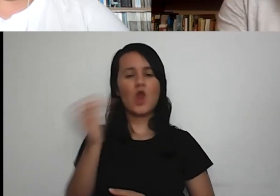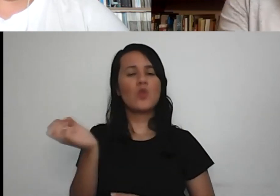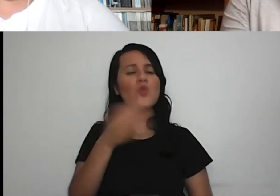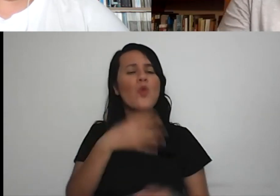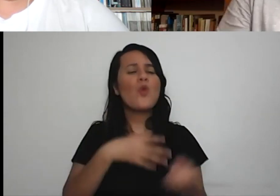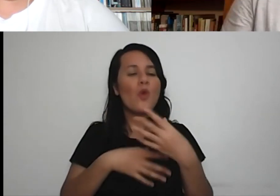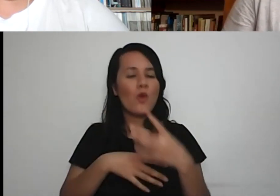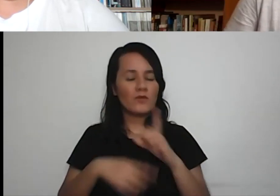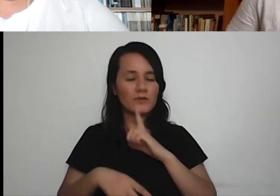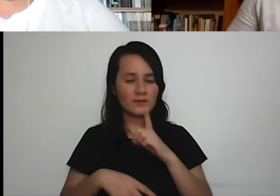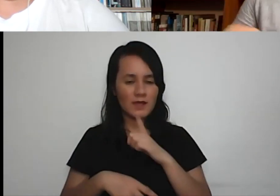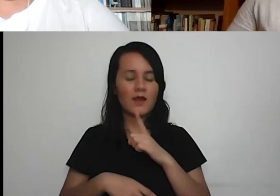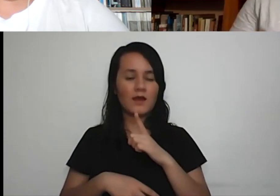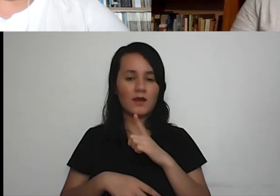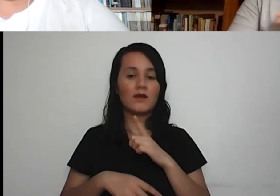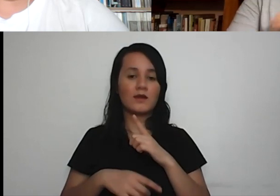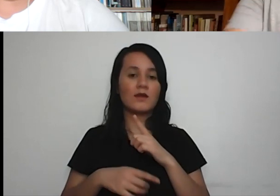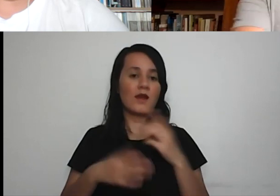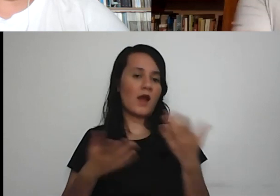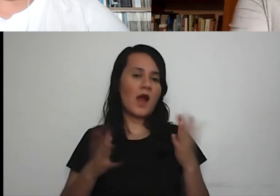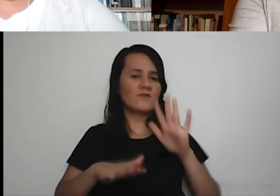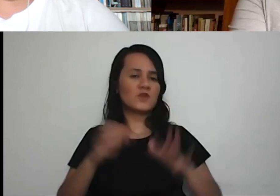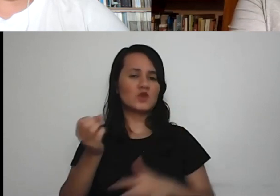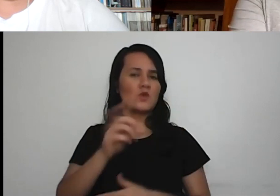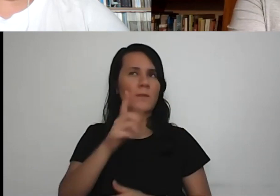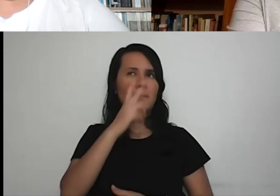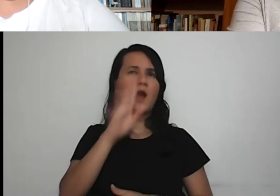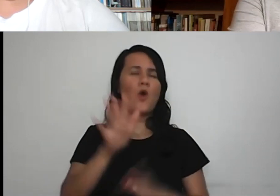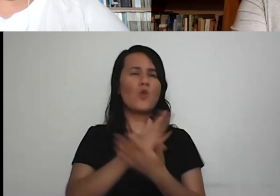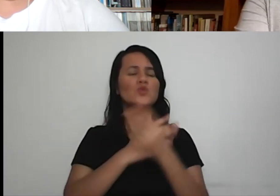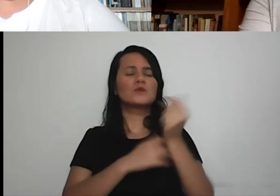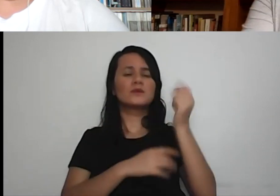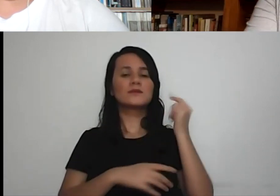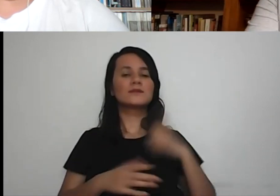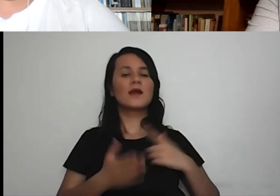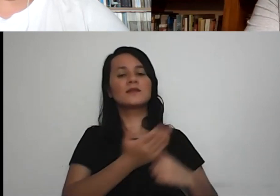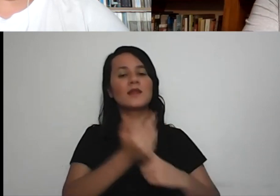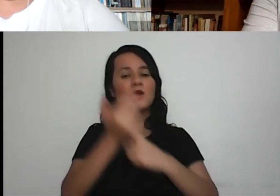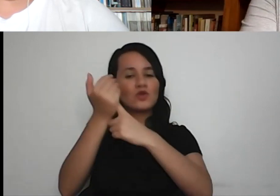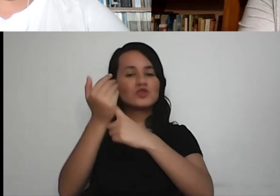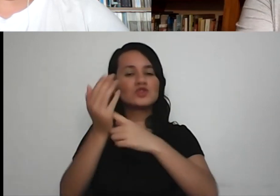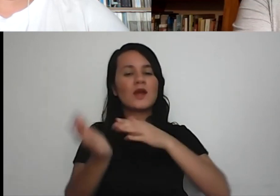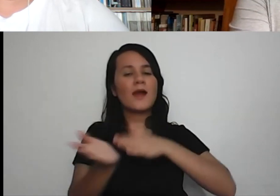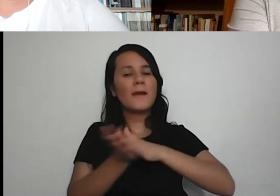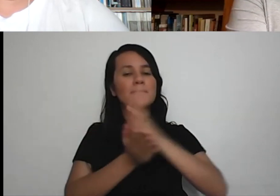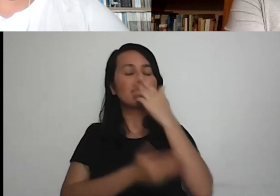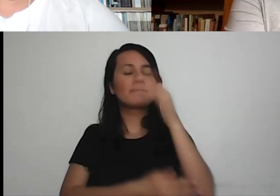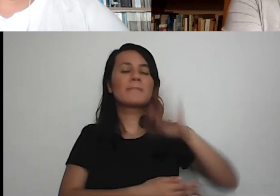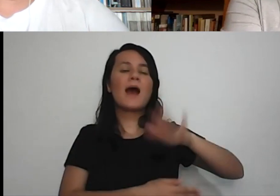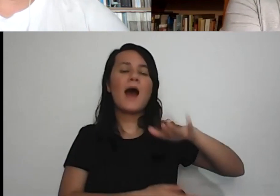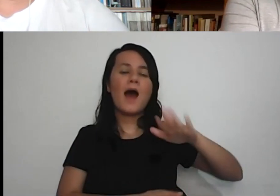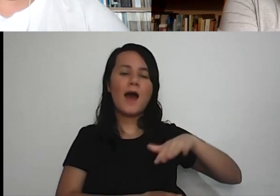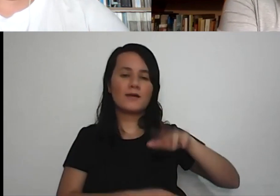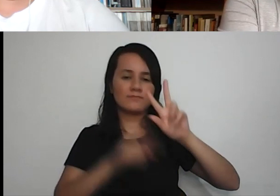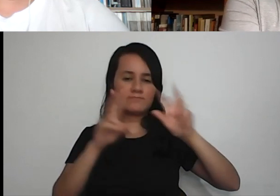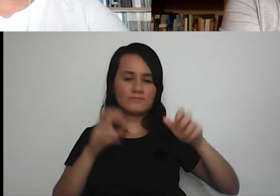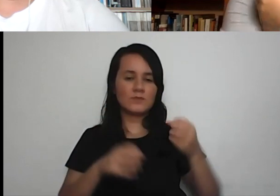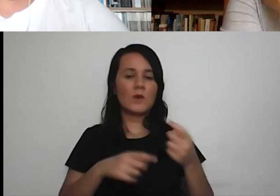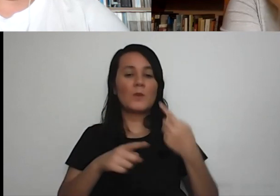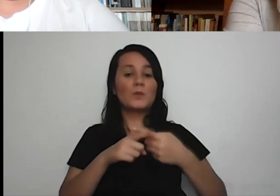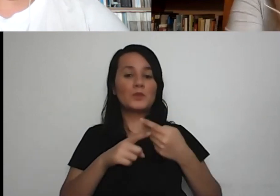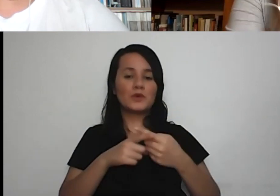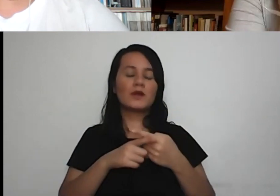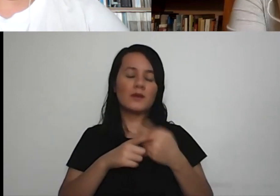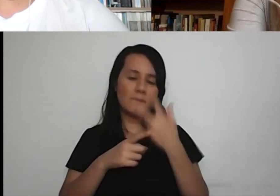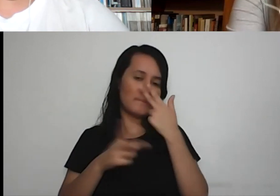novas, já nem tão novas, né, já tem uma década que essas tecnologias de impressão baratearam muito a pequena impressão, porque no fundo é isso,